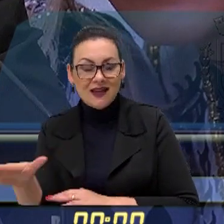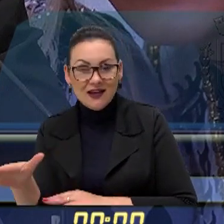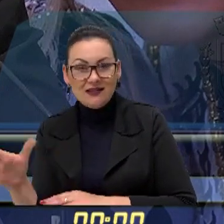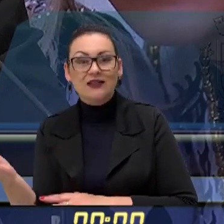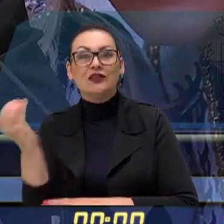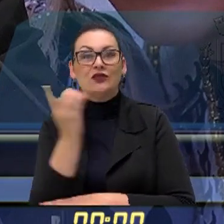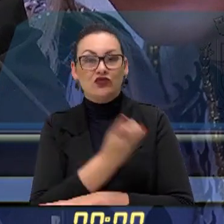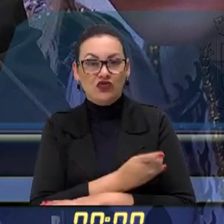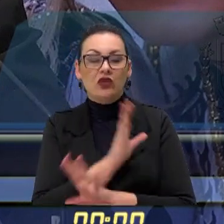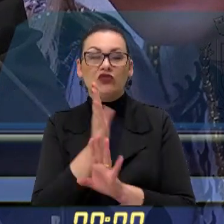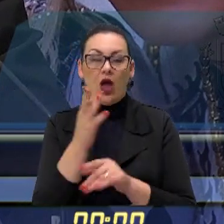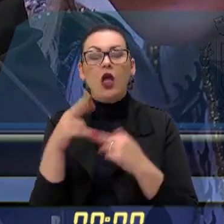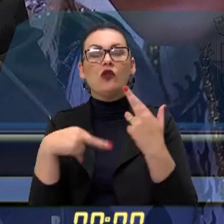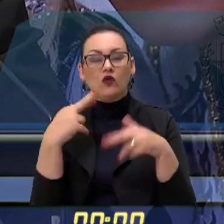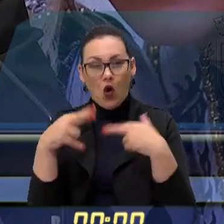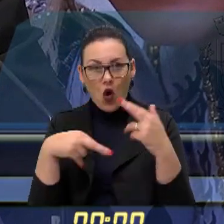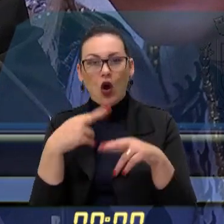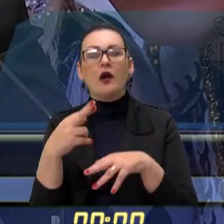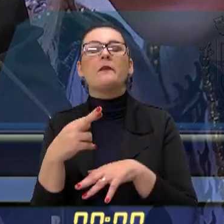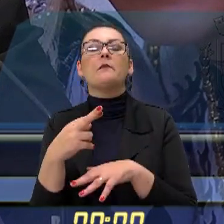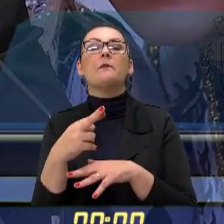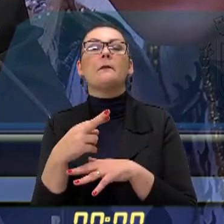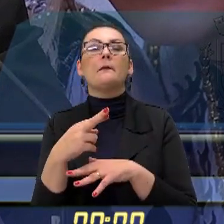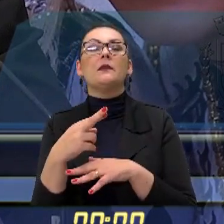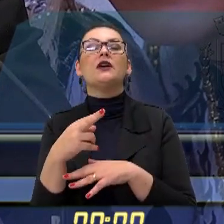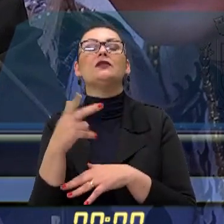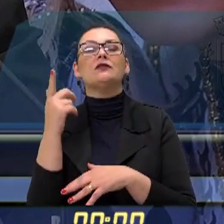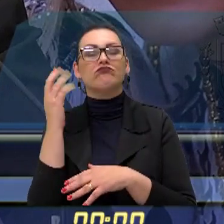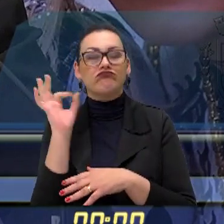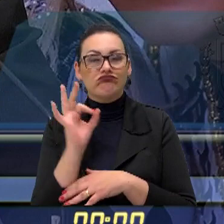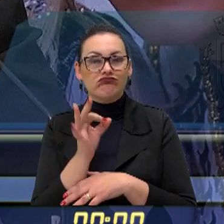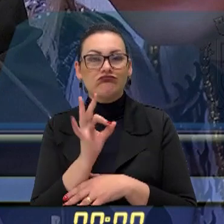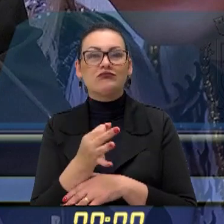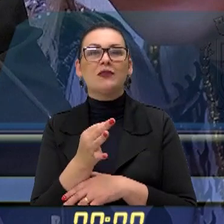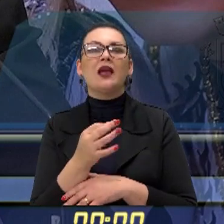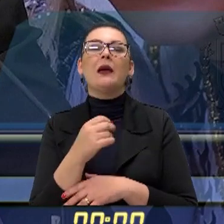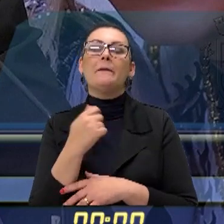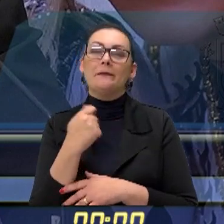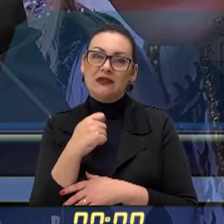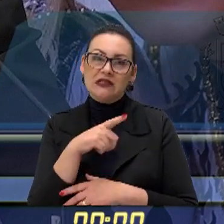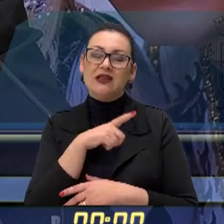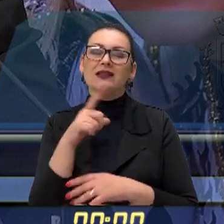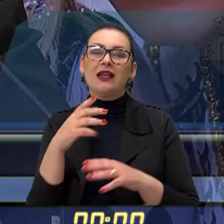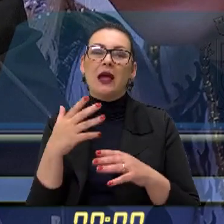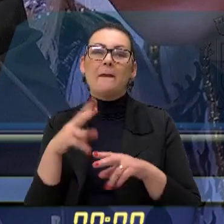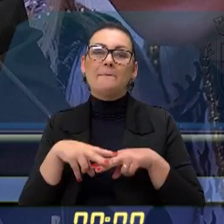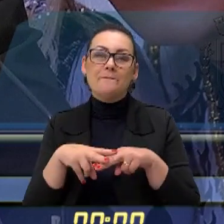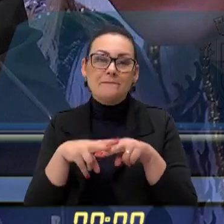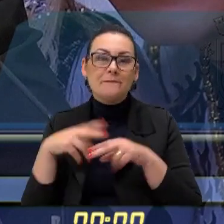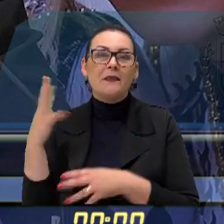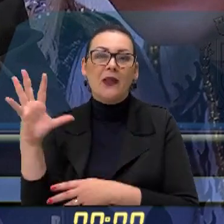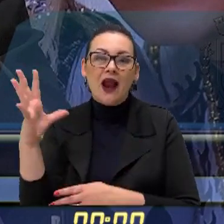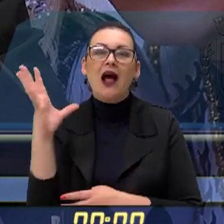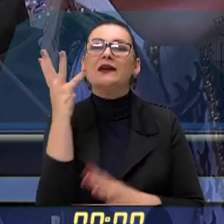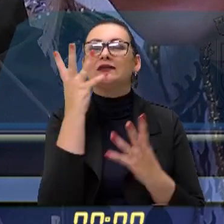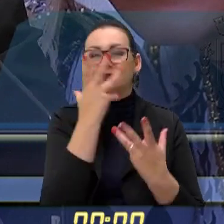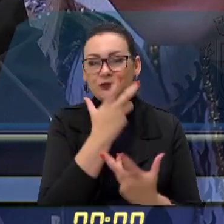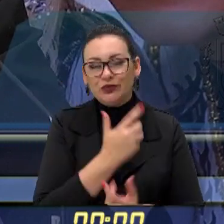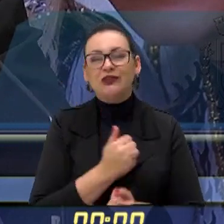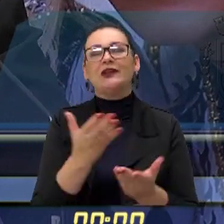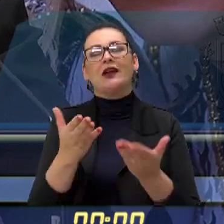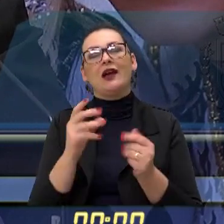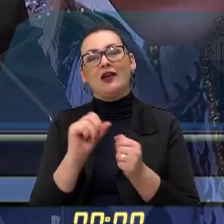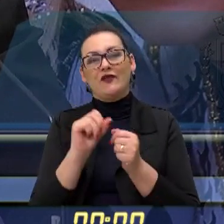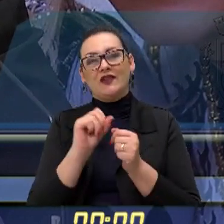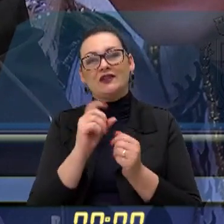dias estão reformando o Centro Social Urbano, nós com certeza merecemos uma praça muito bonita ali também, que quero fazer uma indicação nessa